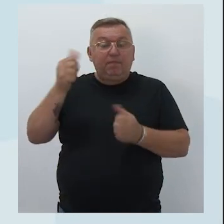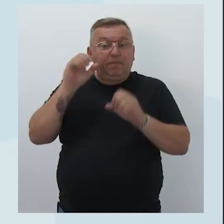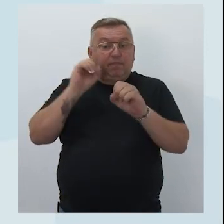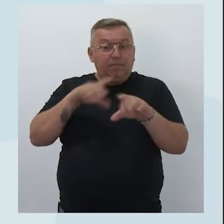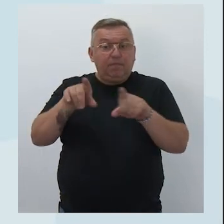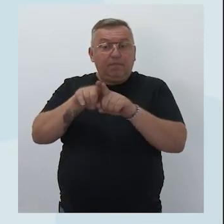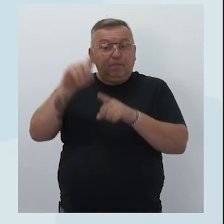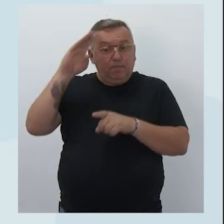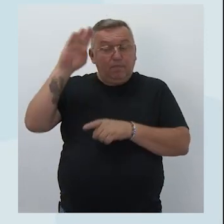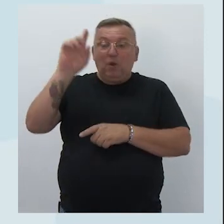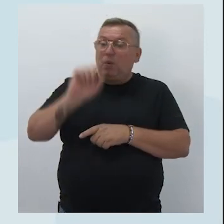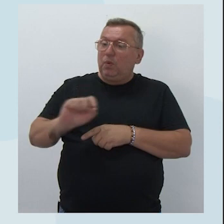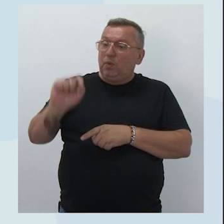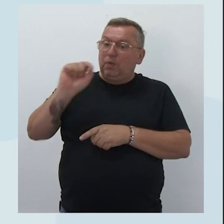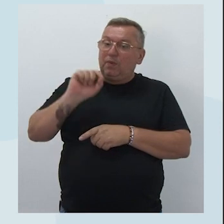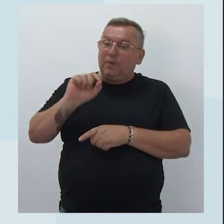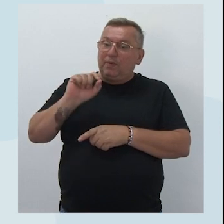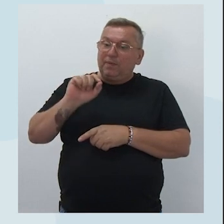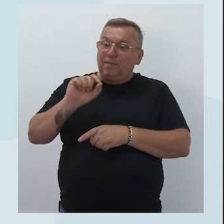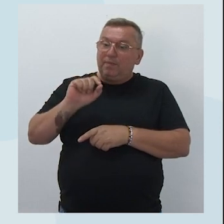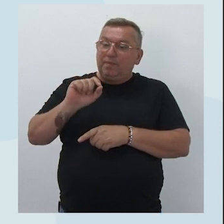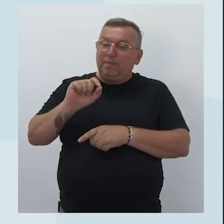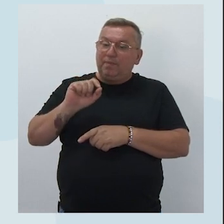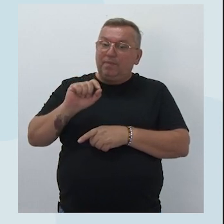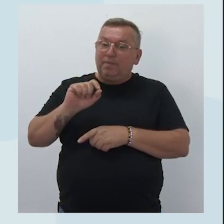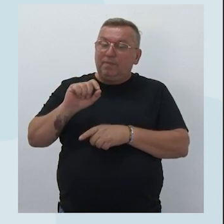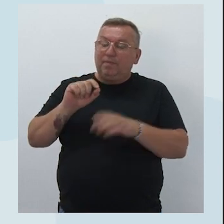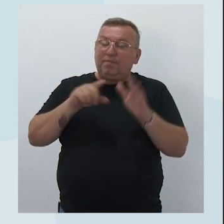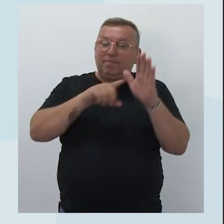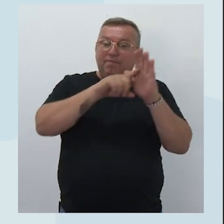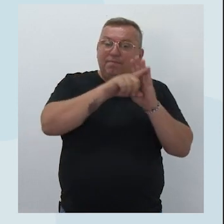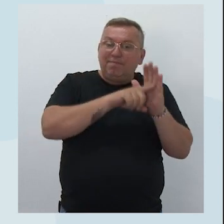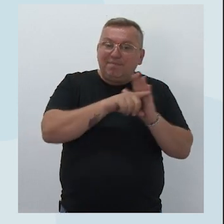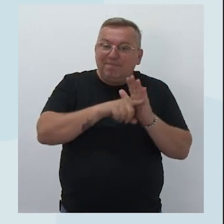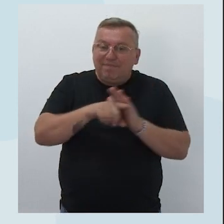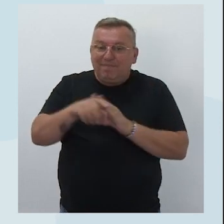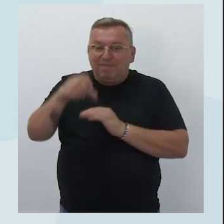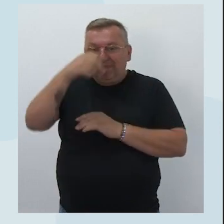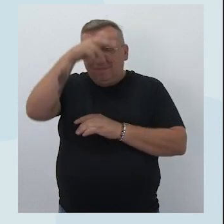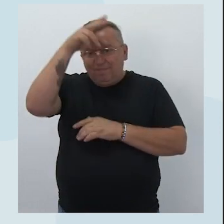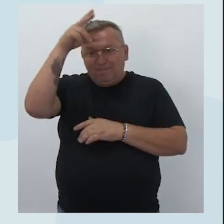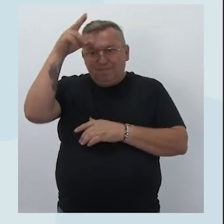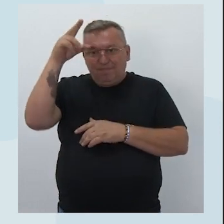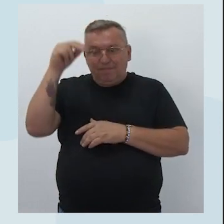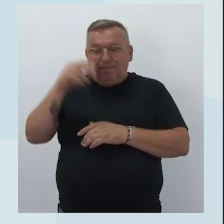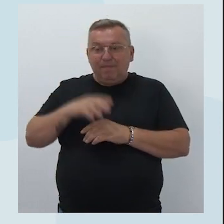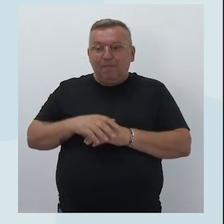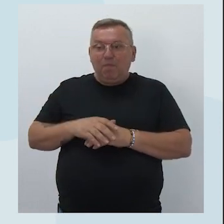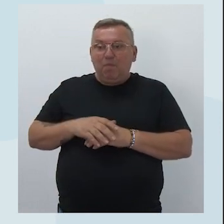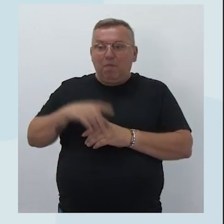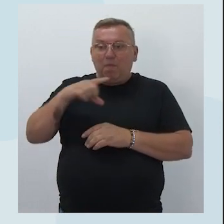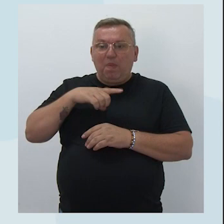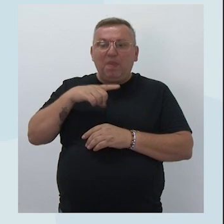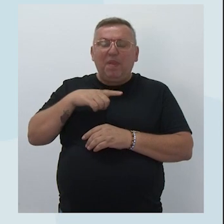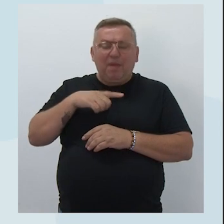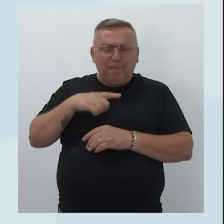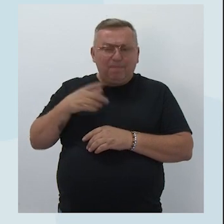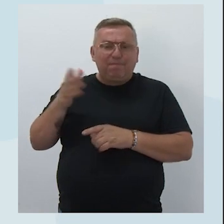e principalmente a consulta pública. Isso, a consulta pública, ela foi um aval,